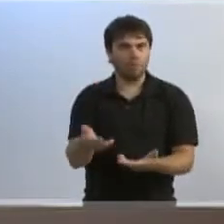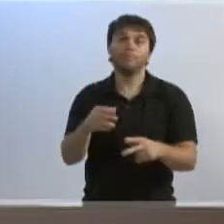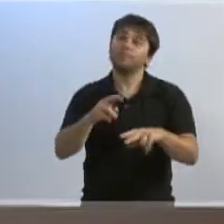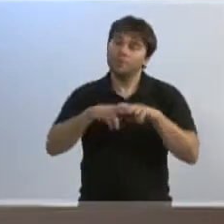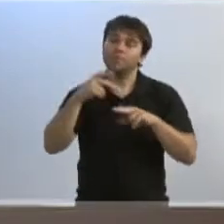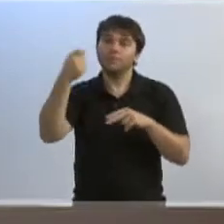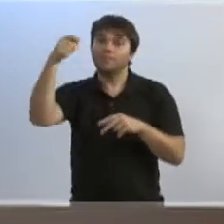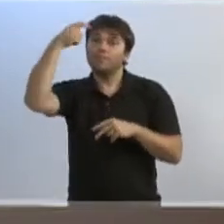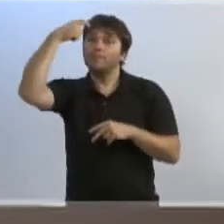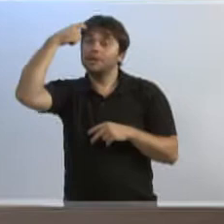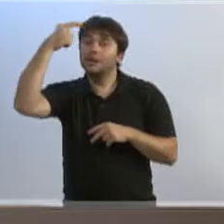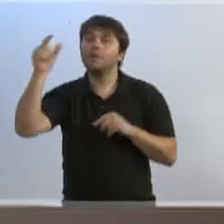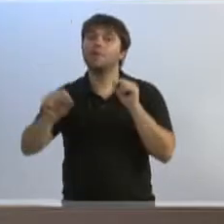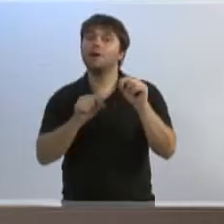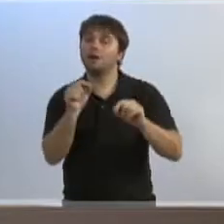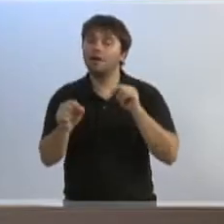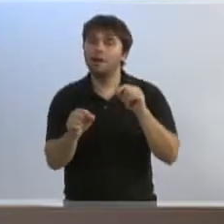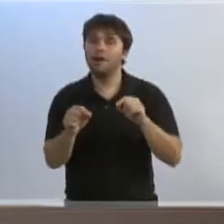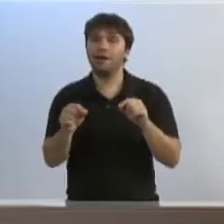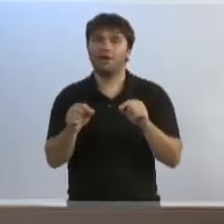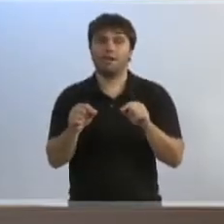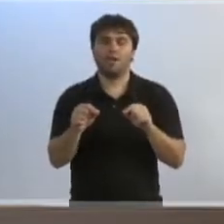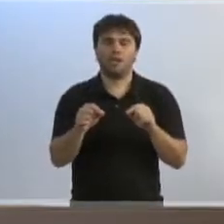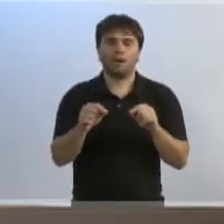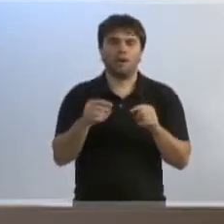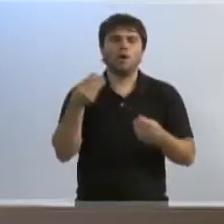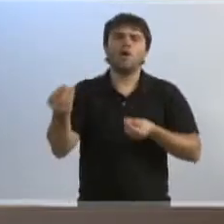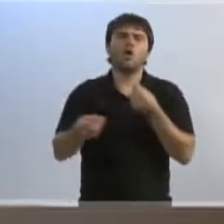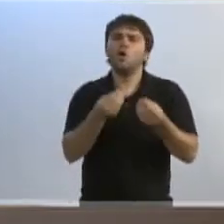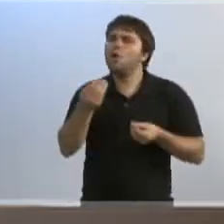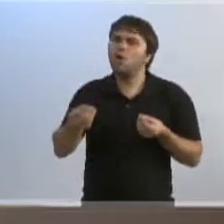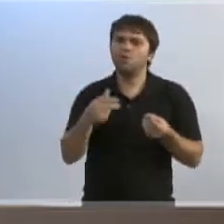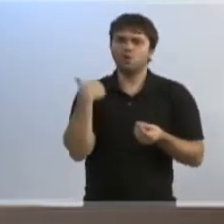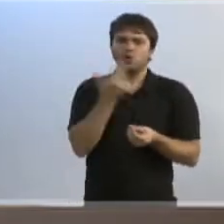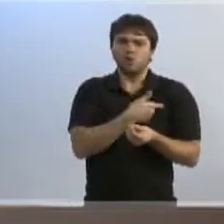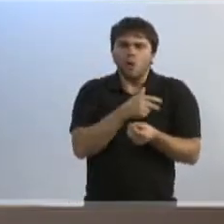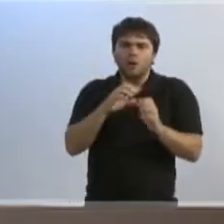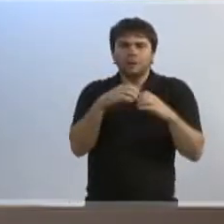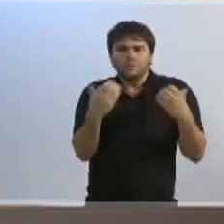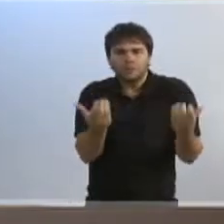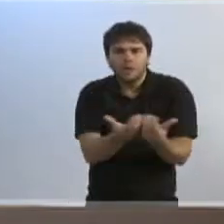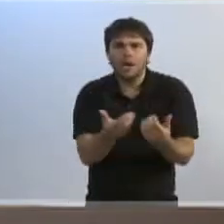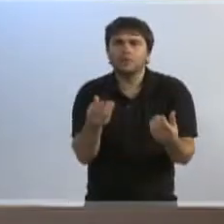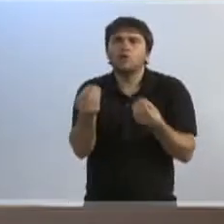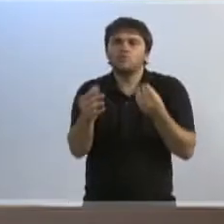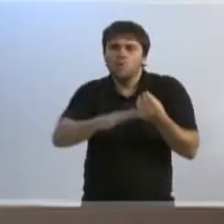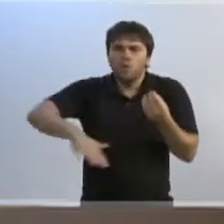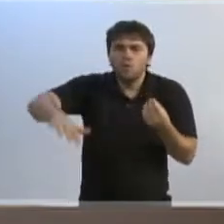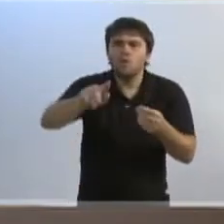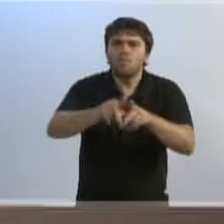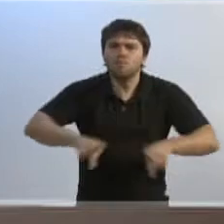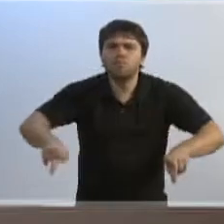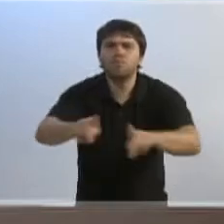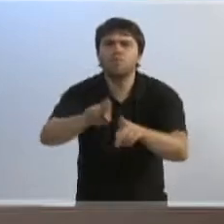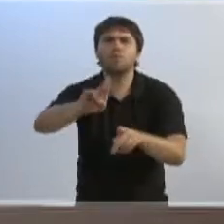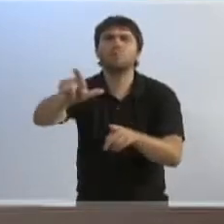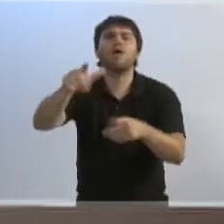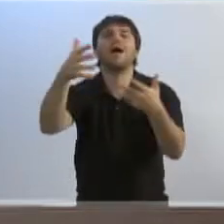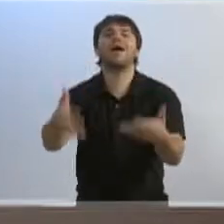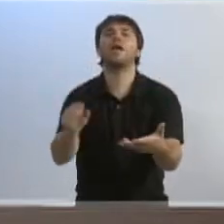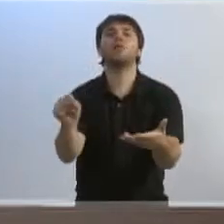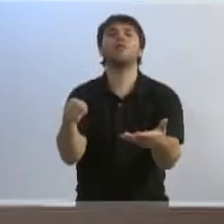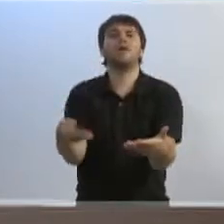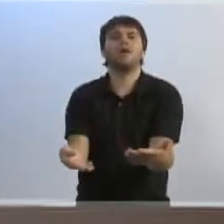que fazer aqui, vereador, o que a nossa comunidade, o que o povo de Blumenau quer. Independente do que